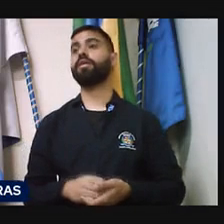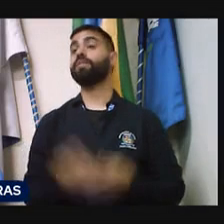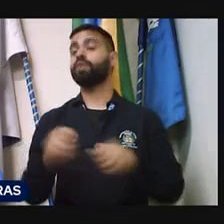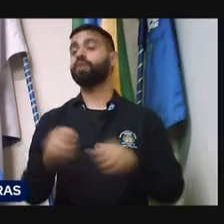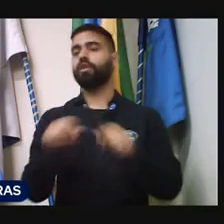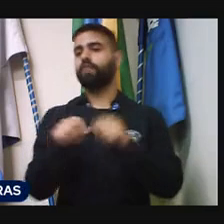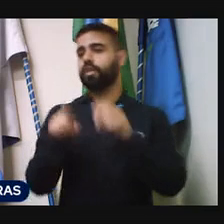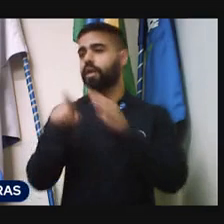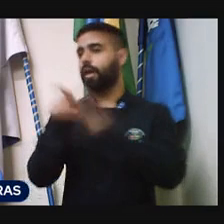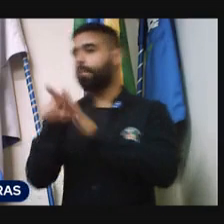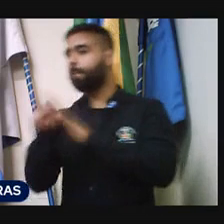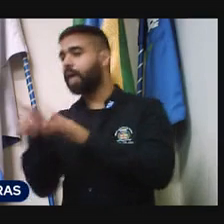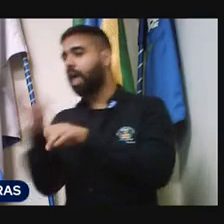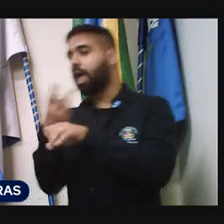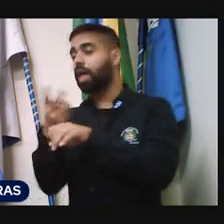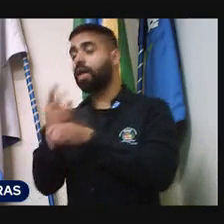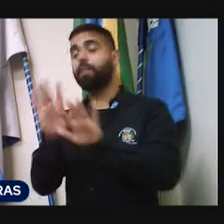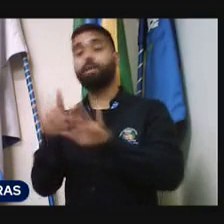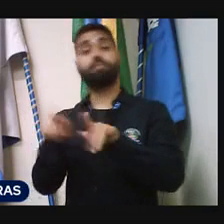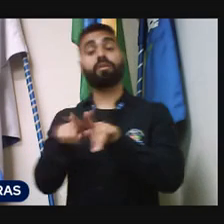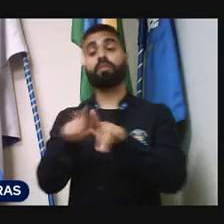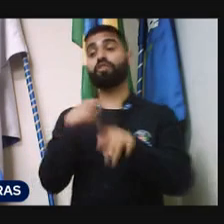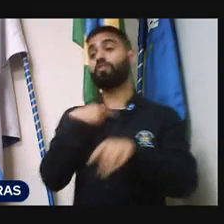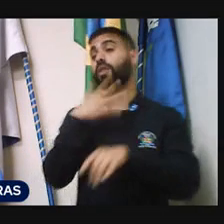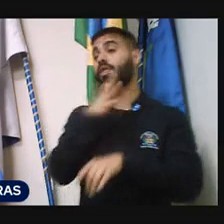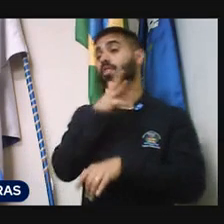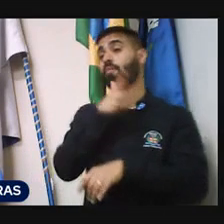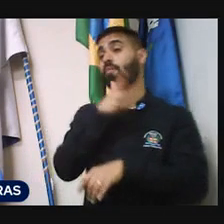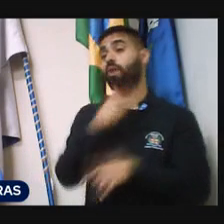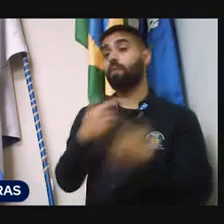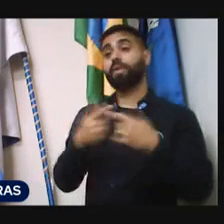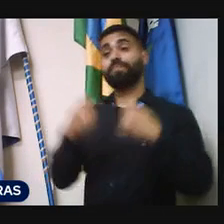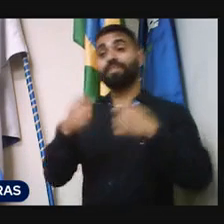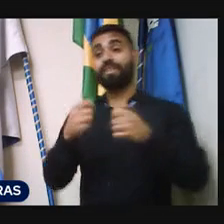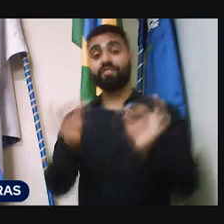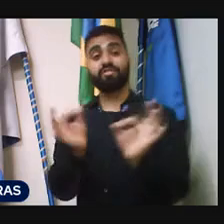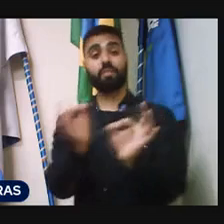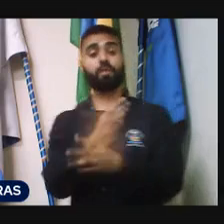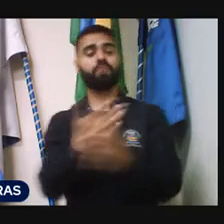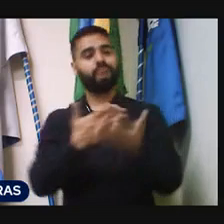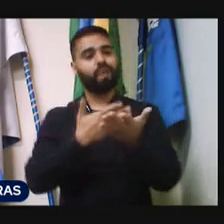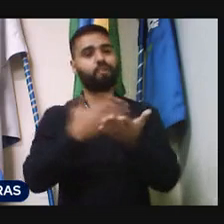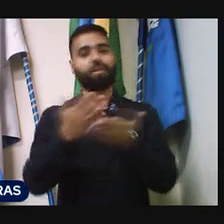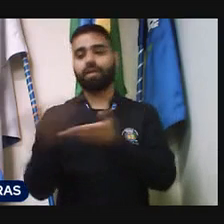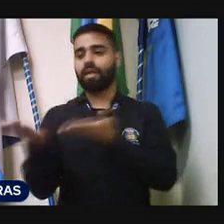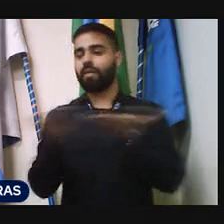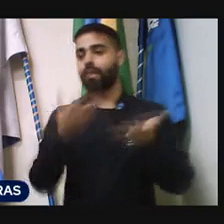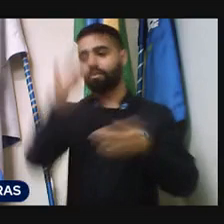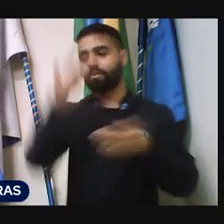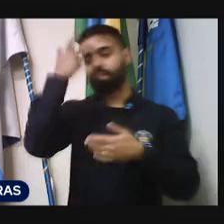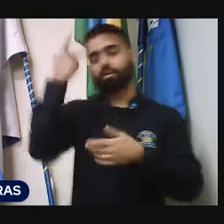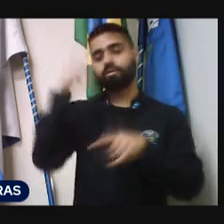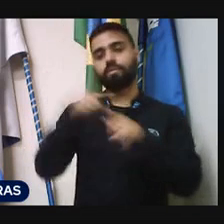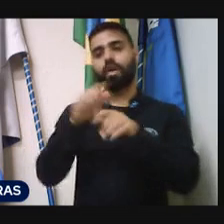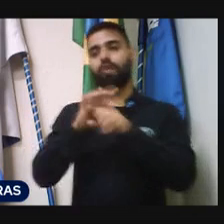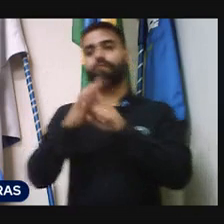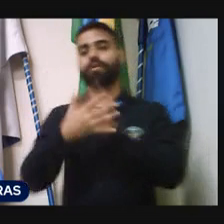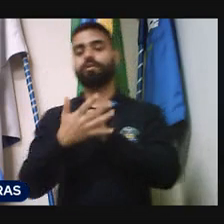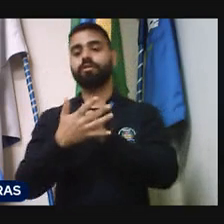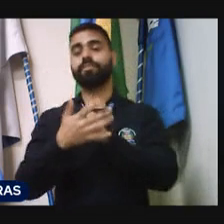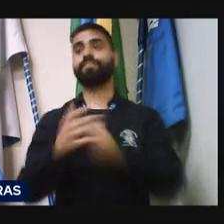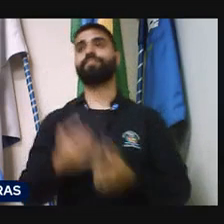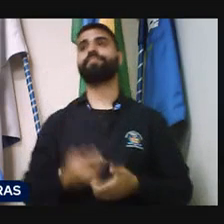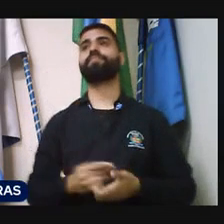as cotações Mas a gente não poderia também demorar porque a gente precisava de tudo lá para começar né Para dar início né